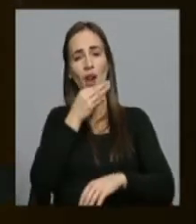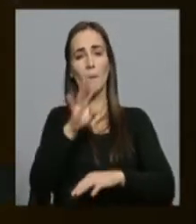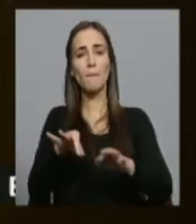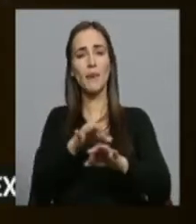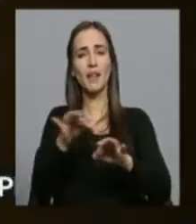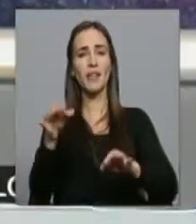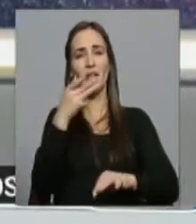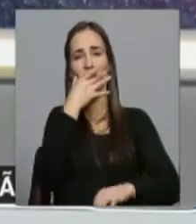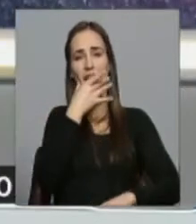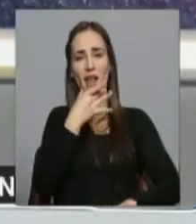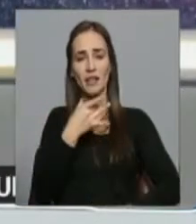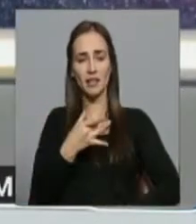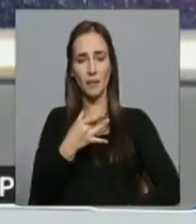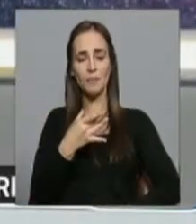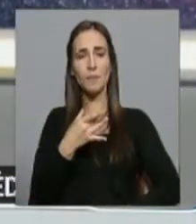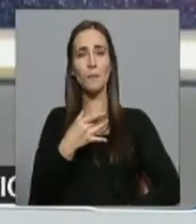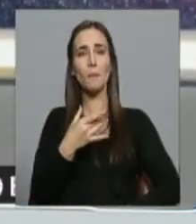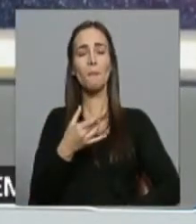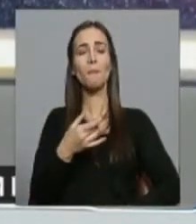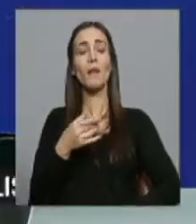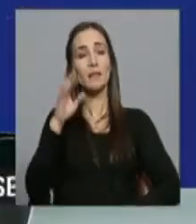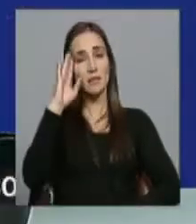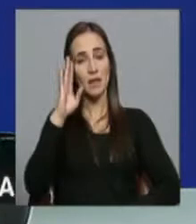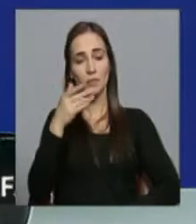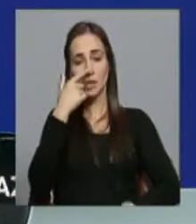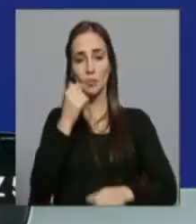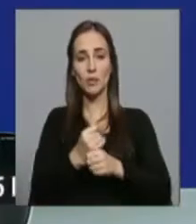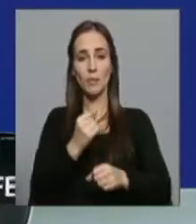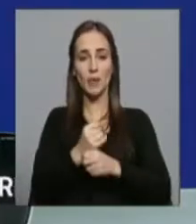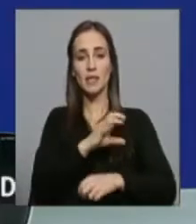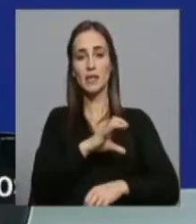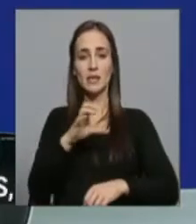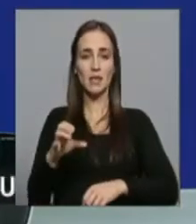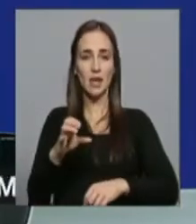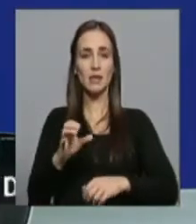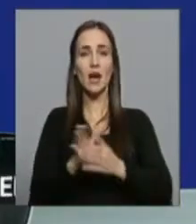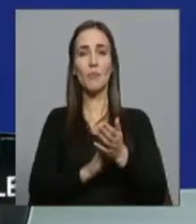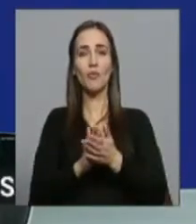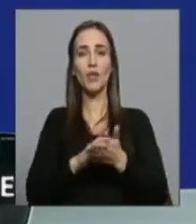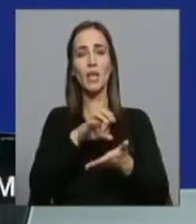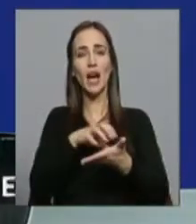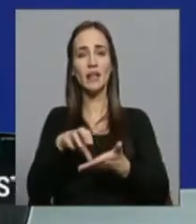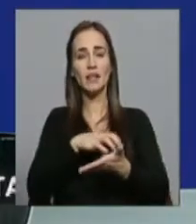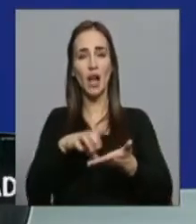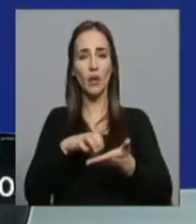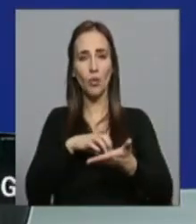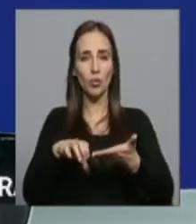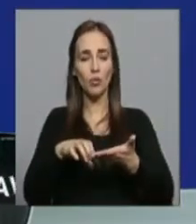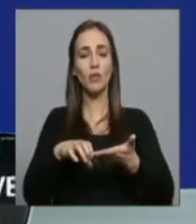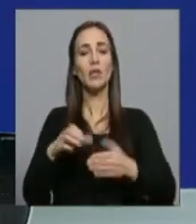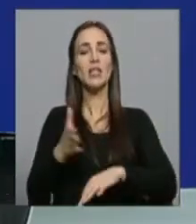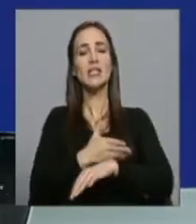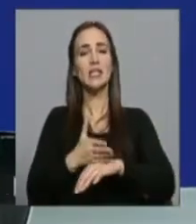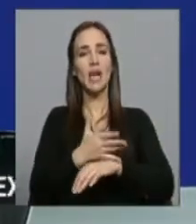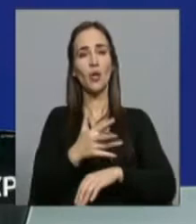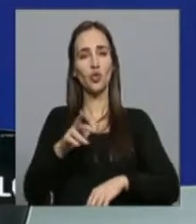Hubble, não é? Olha, é verdade. Sabes que os astrónomos utilizam frequentemente o chamado catálogo de Messier, que já vem do século XVIII, do astrónomo Messier, e que fez uma